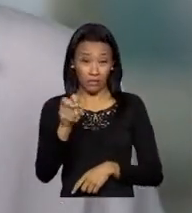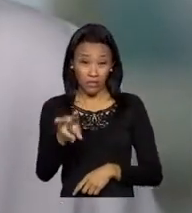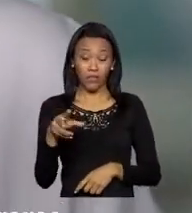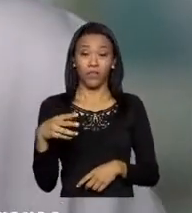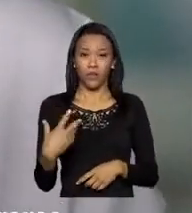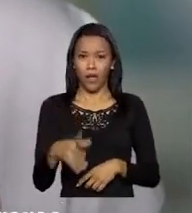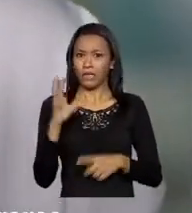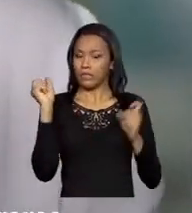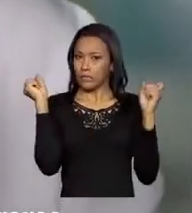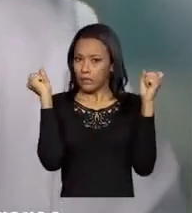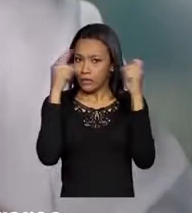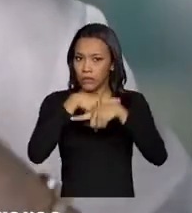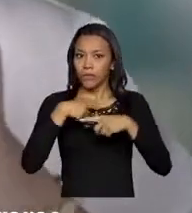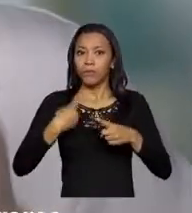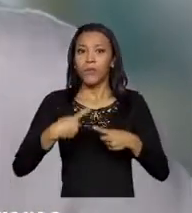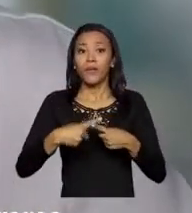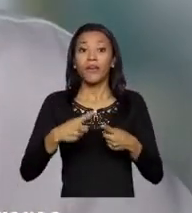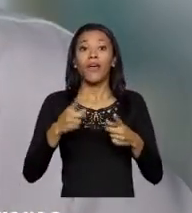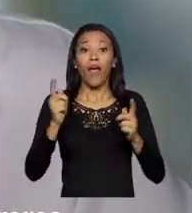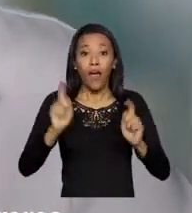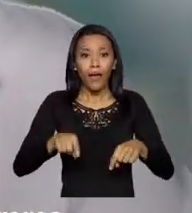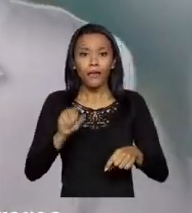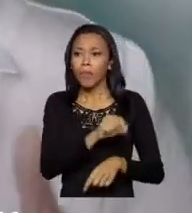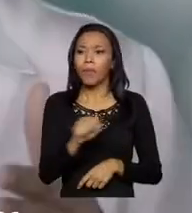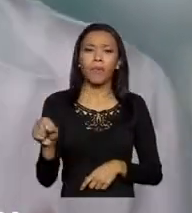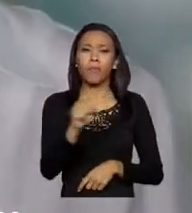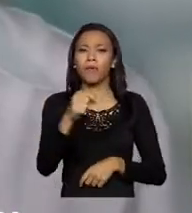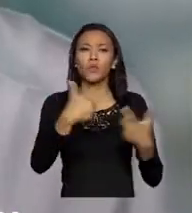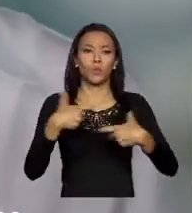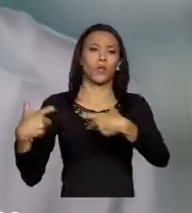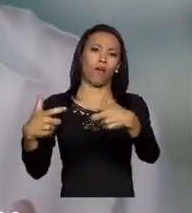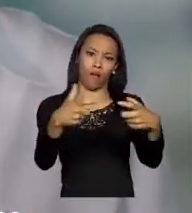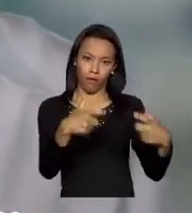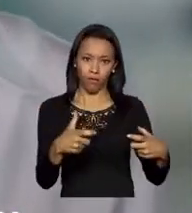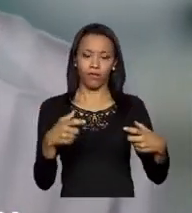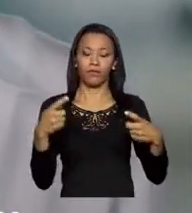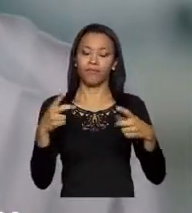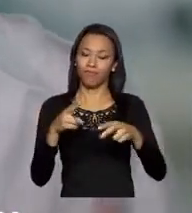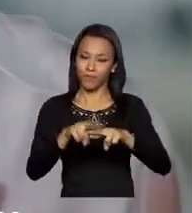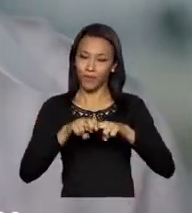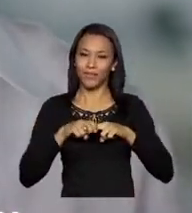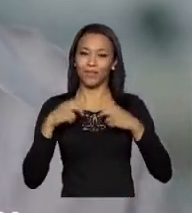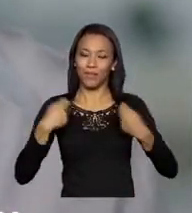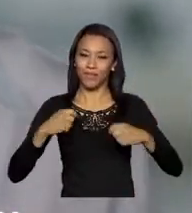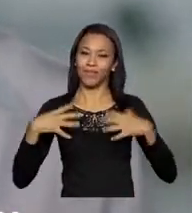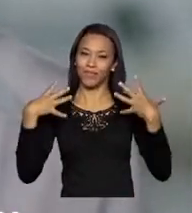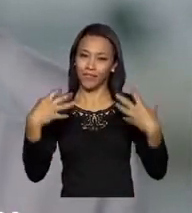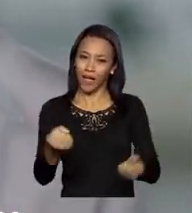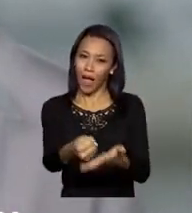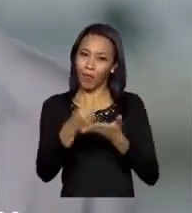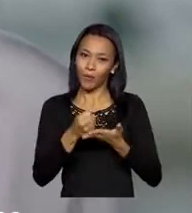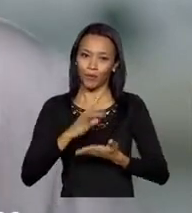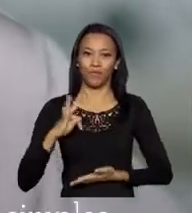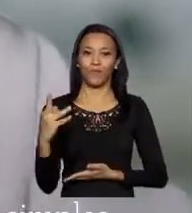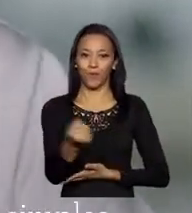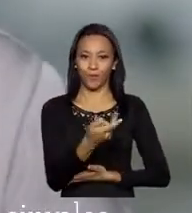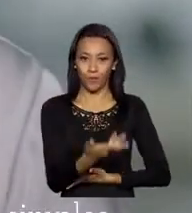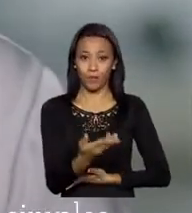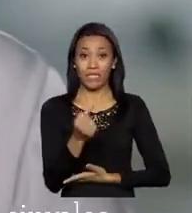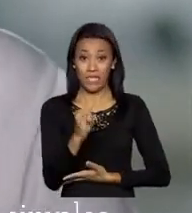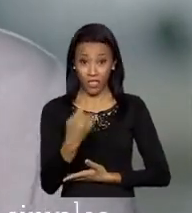complexa Porque deve ser travada em todos os lugares e por isso exige engajamento de todos